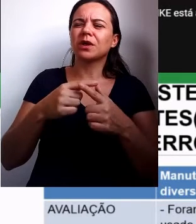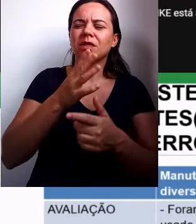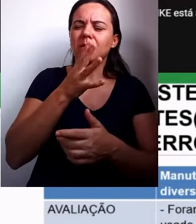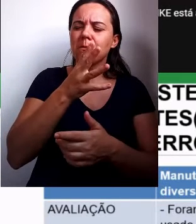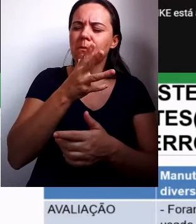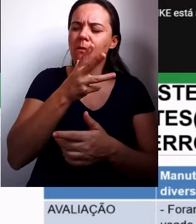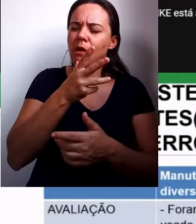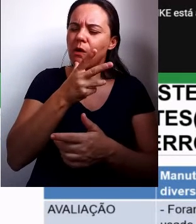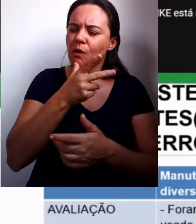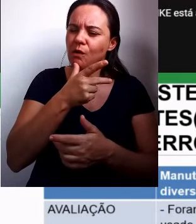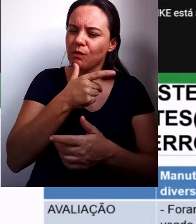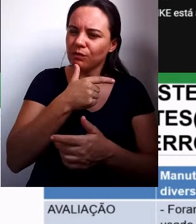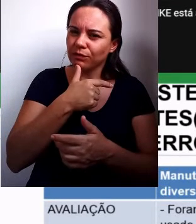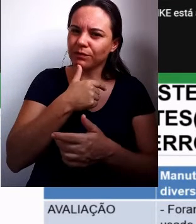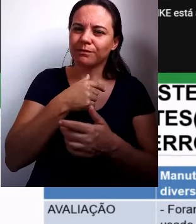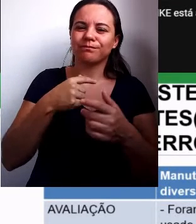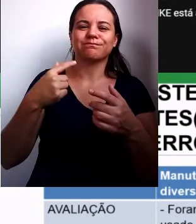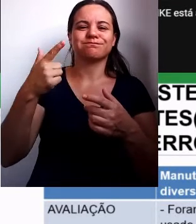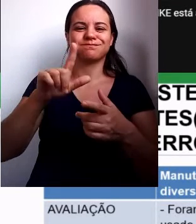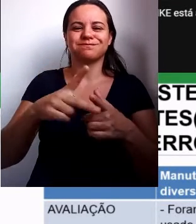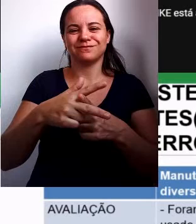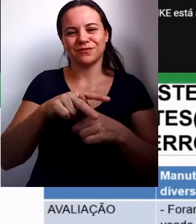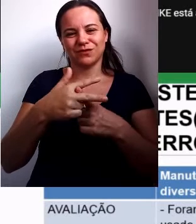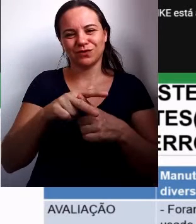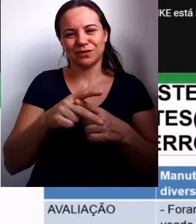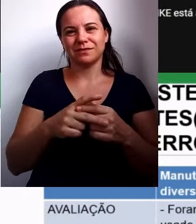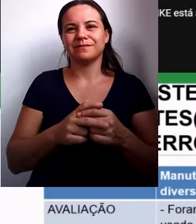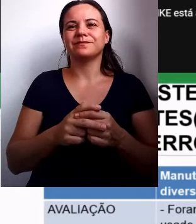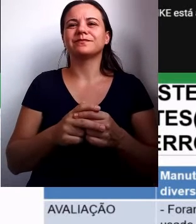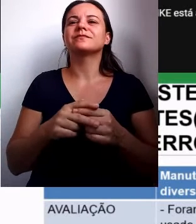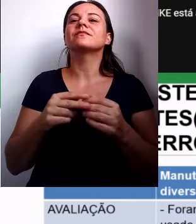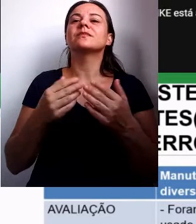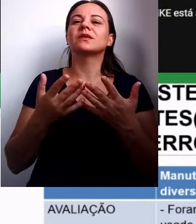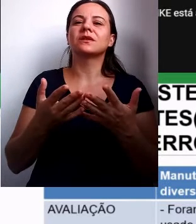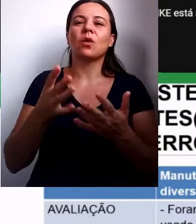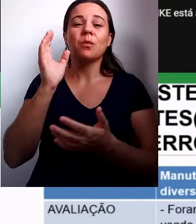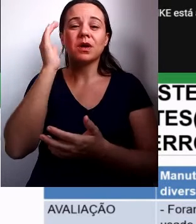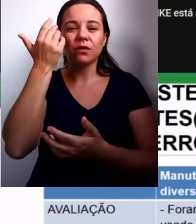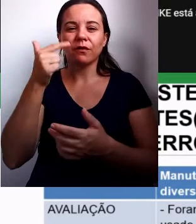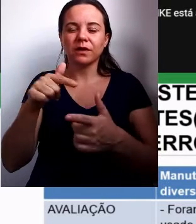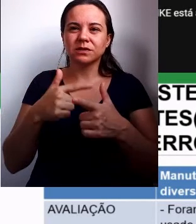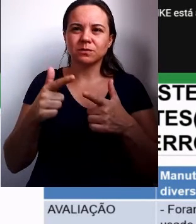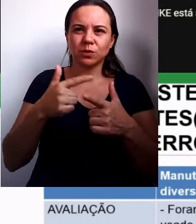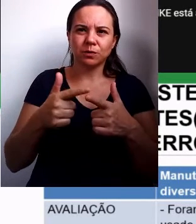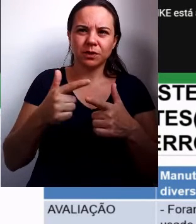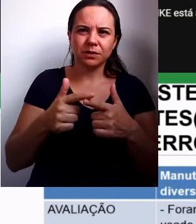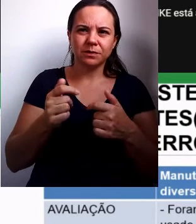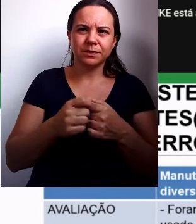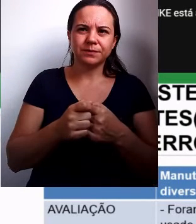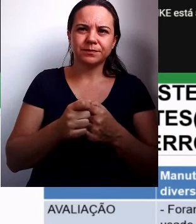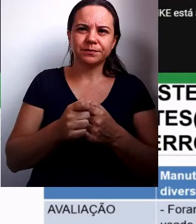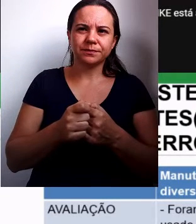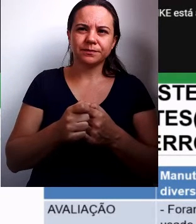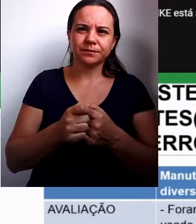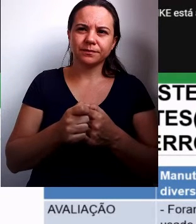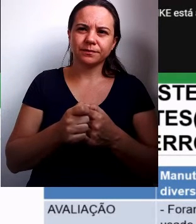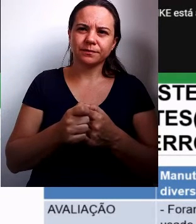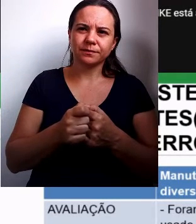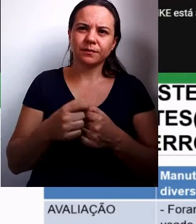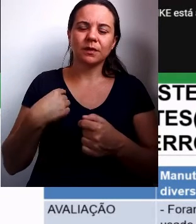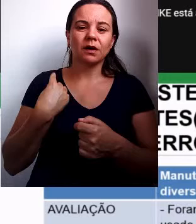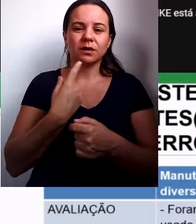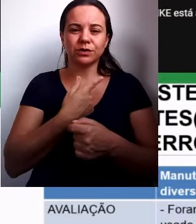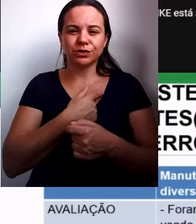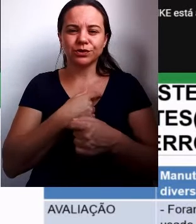bastante lento. Então, para resolver esse problema que a gente teve, o primeiro problema que a gente já saiu encontrando nele,